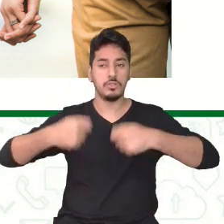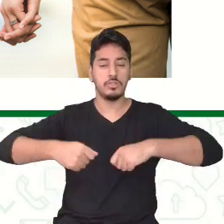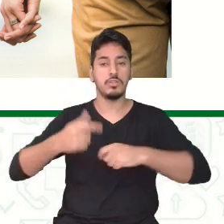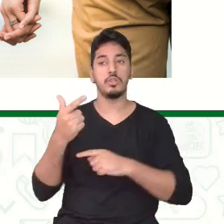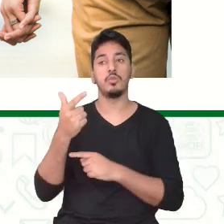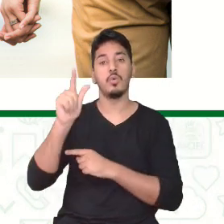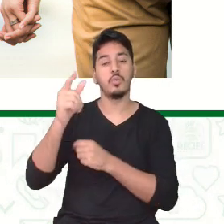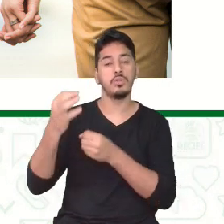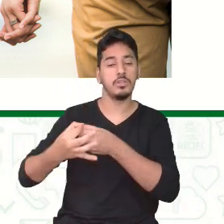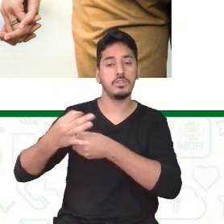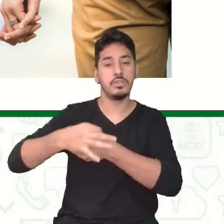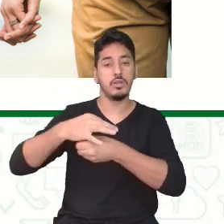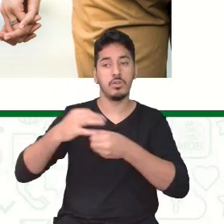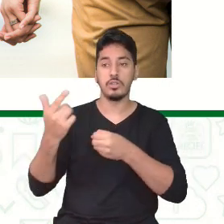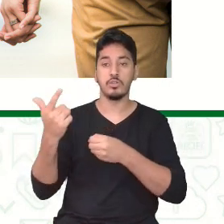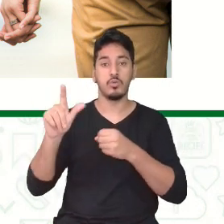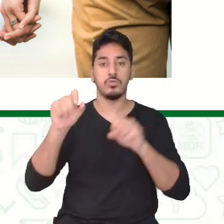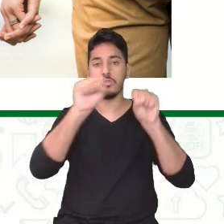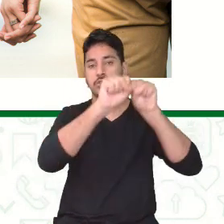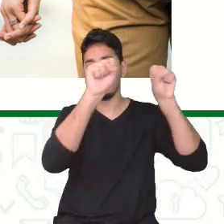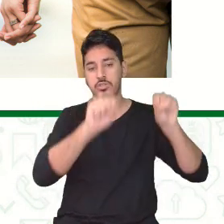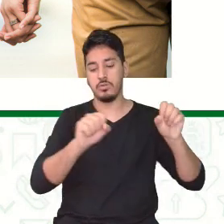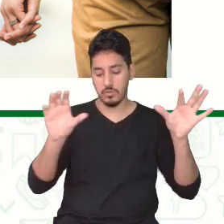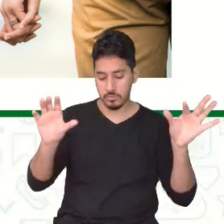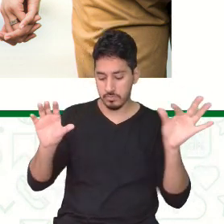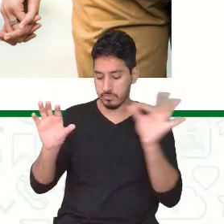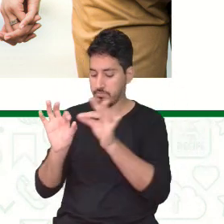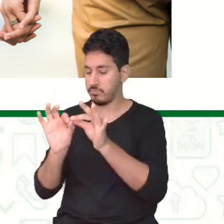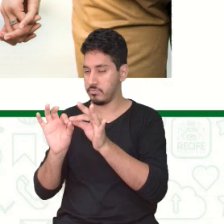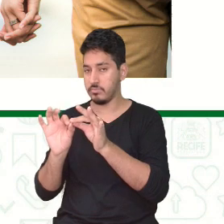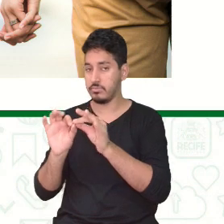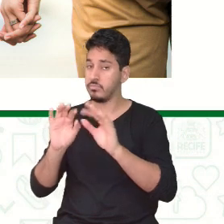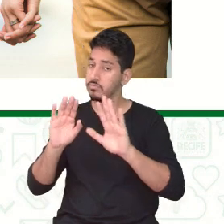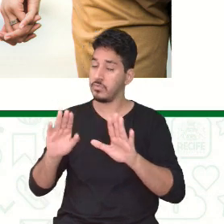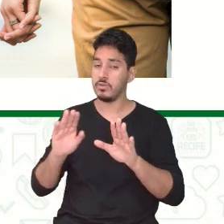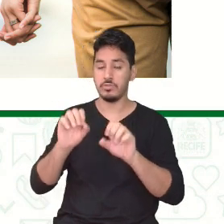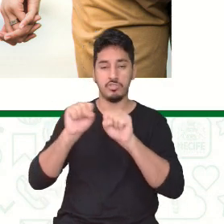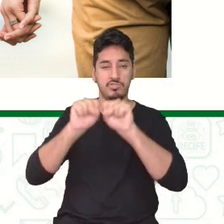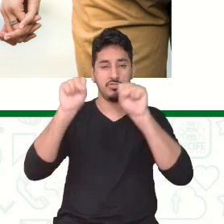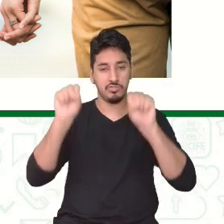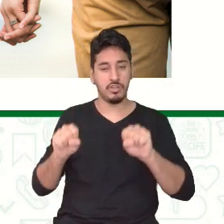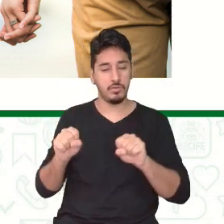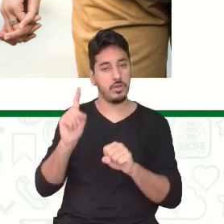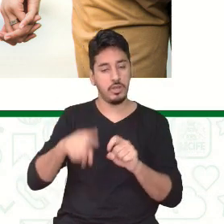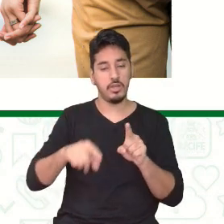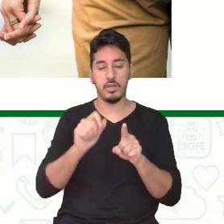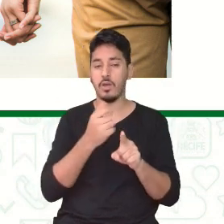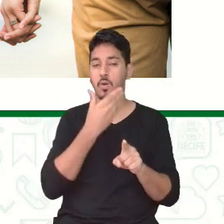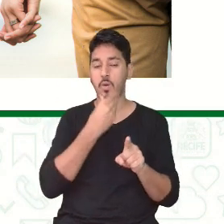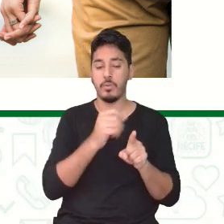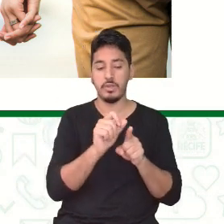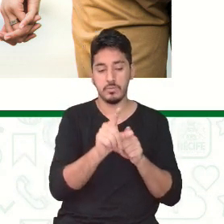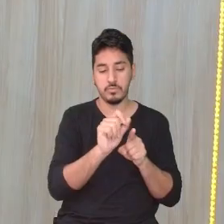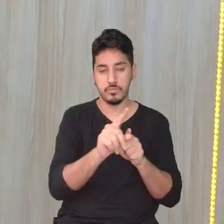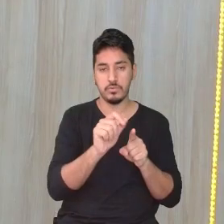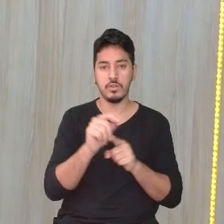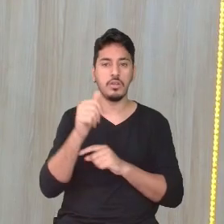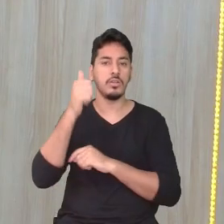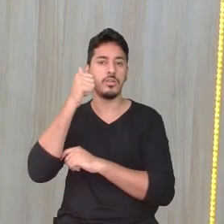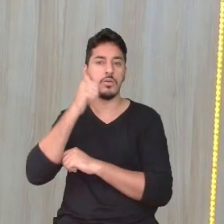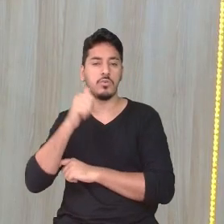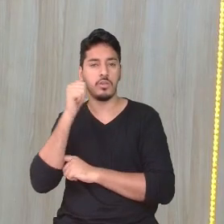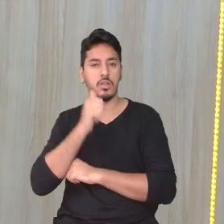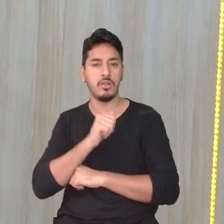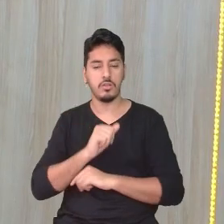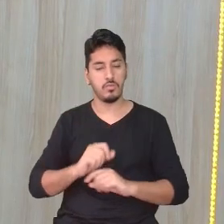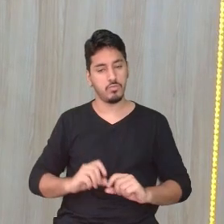outras células de outro sistema. No caso, o sistema reprodutor masculino, o espermatozoide, e o feminino, o óvulo, como está